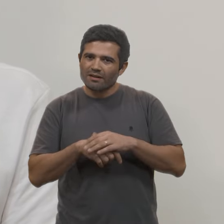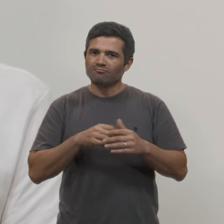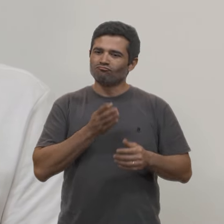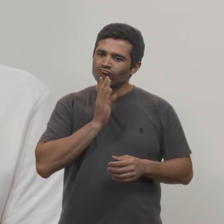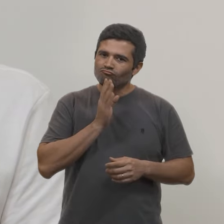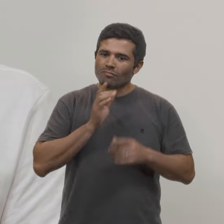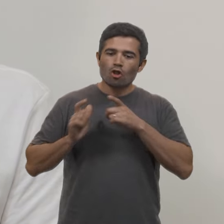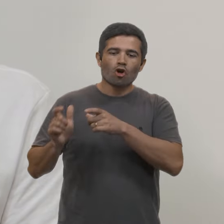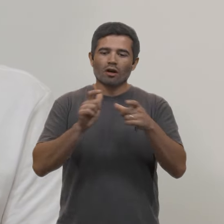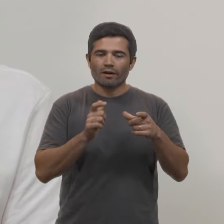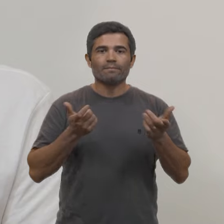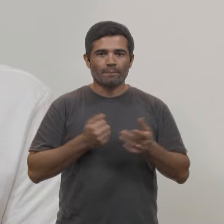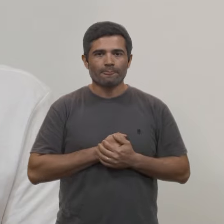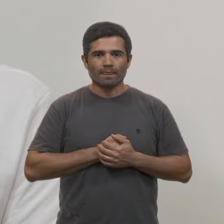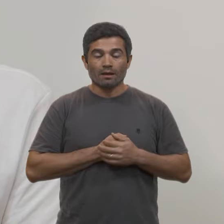pouco.